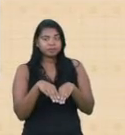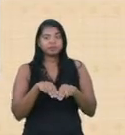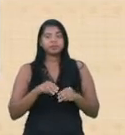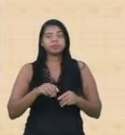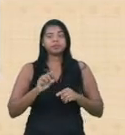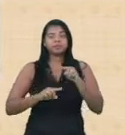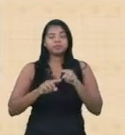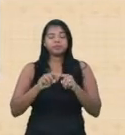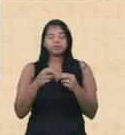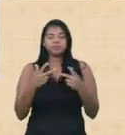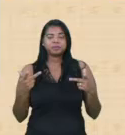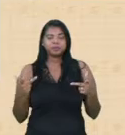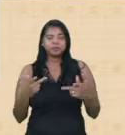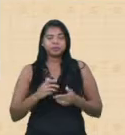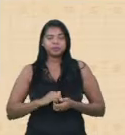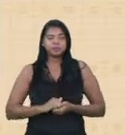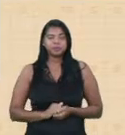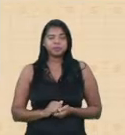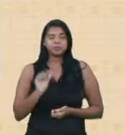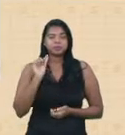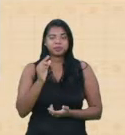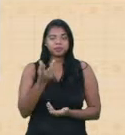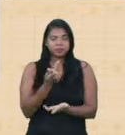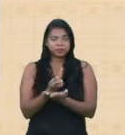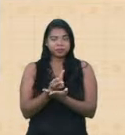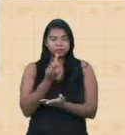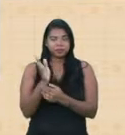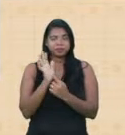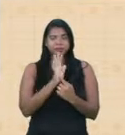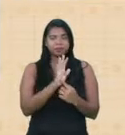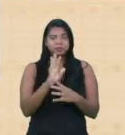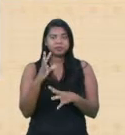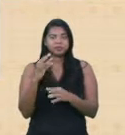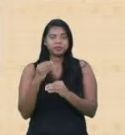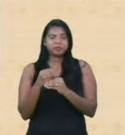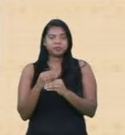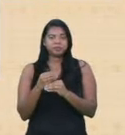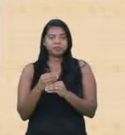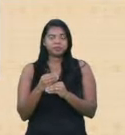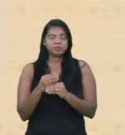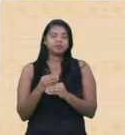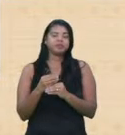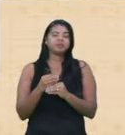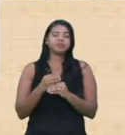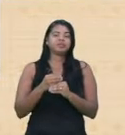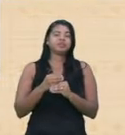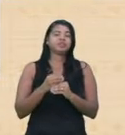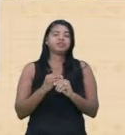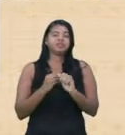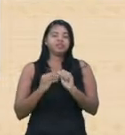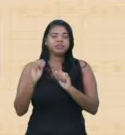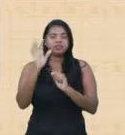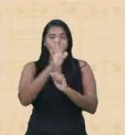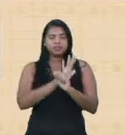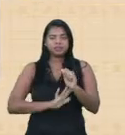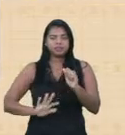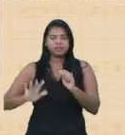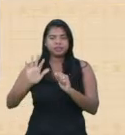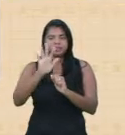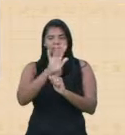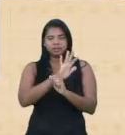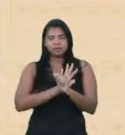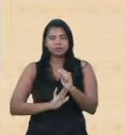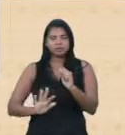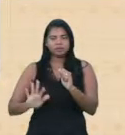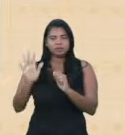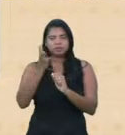material ferroso. O que acontece é que com a passagem da corrente elétrica por esses metais, nós vamos vamos alinhar